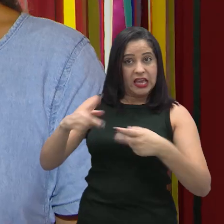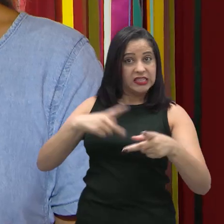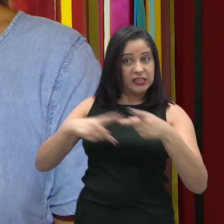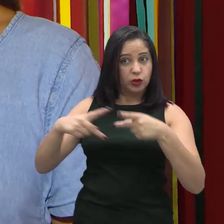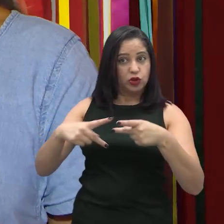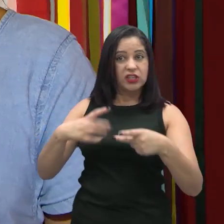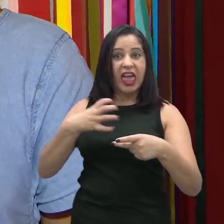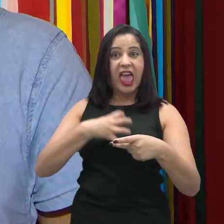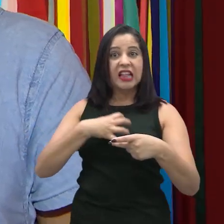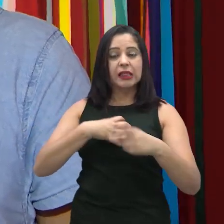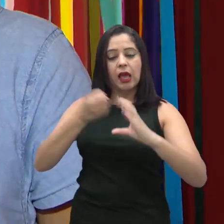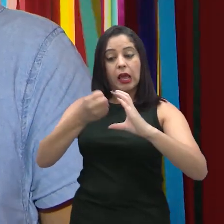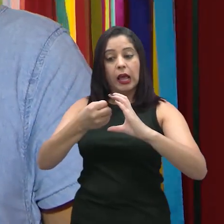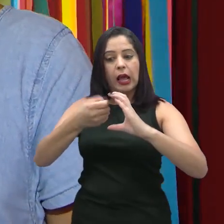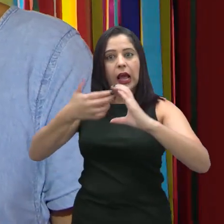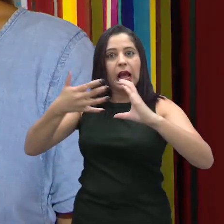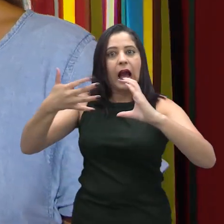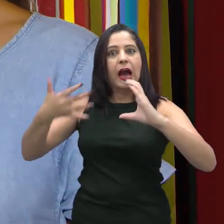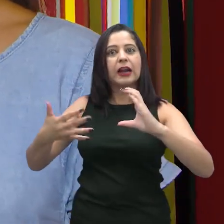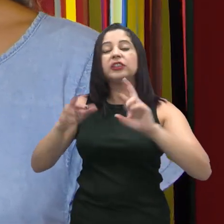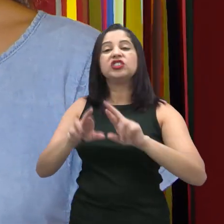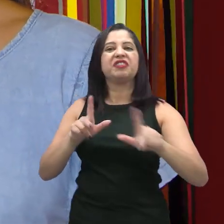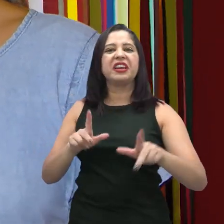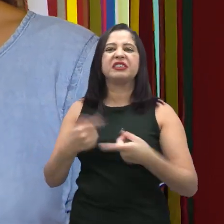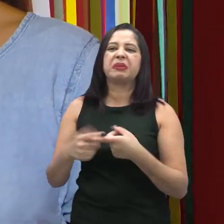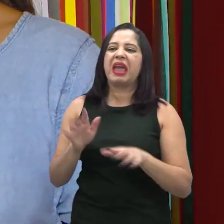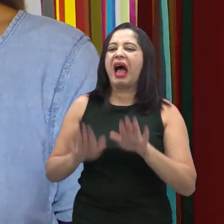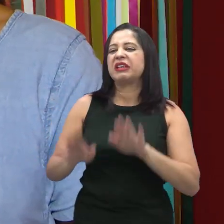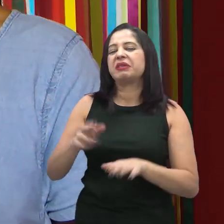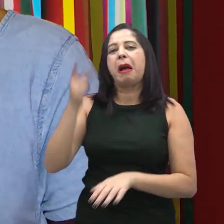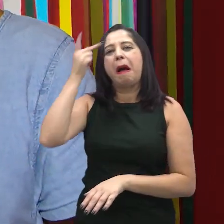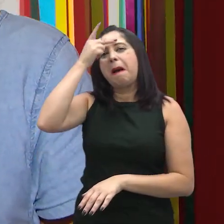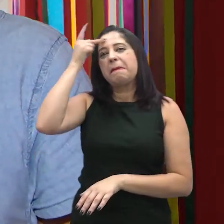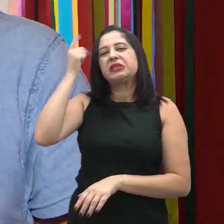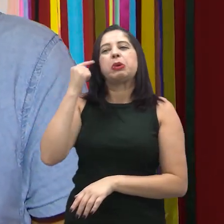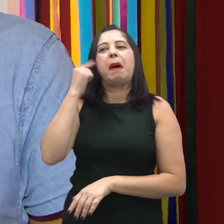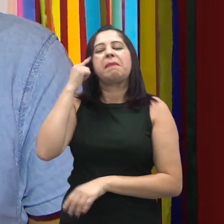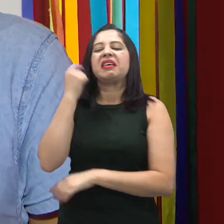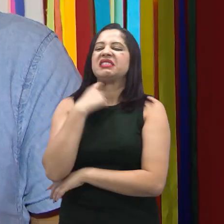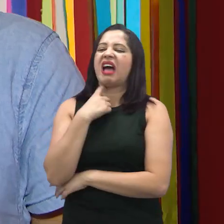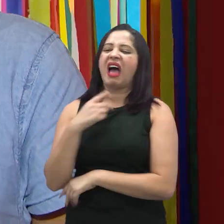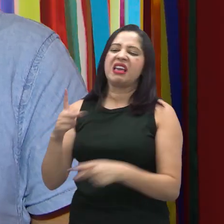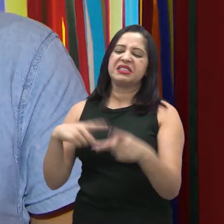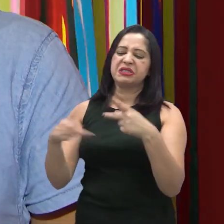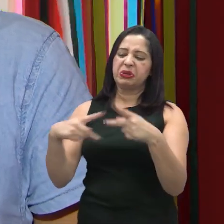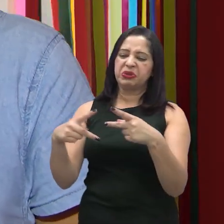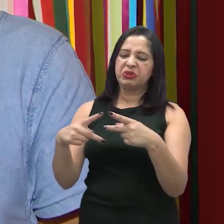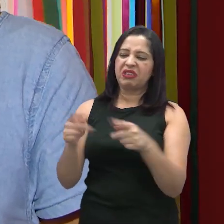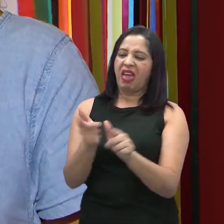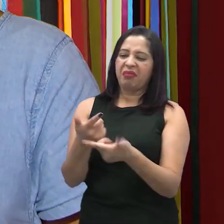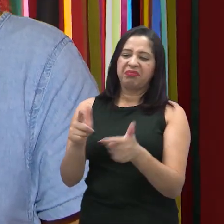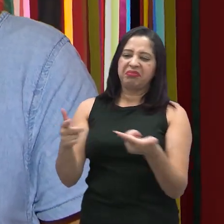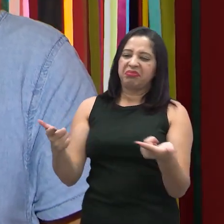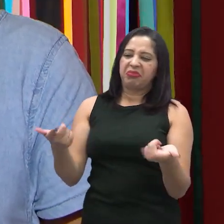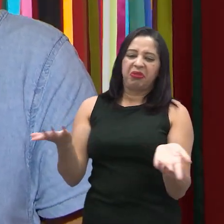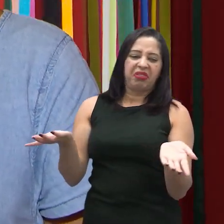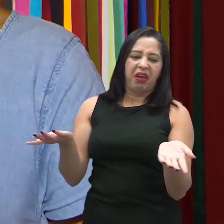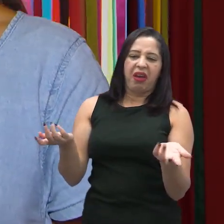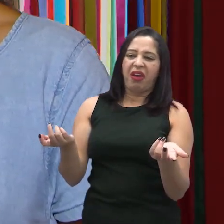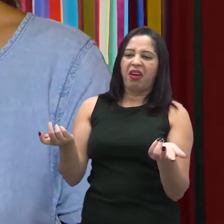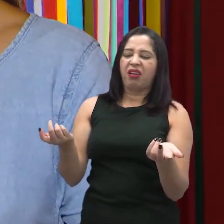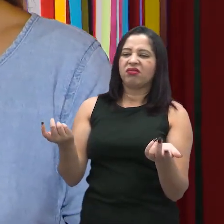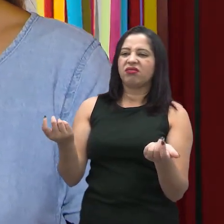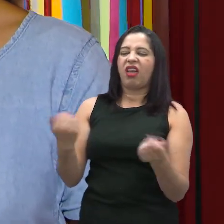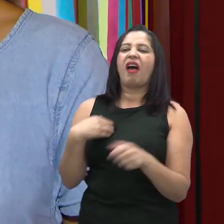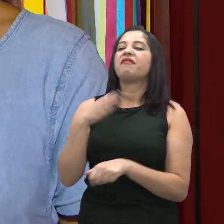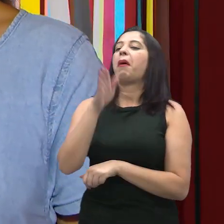comum as pessoas olharem para São José e dizerem assim, não tem nada para fazer em São José. E procurar atividades até mesmo fora, né? No final de